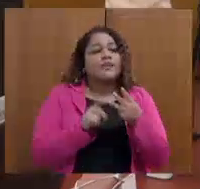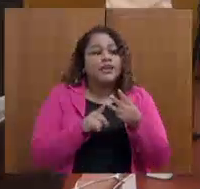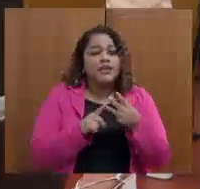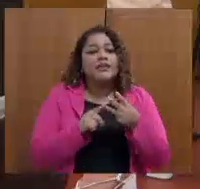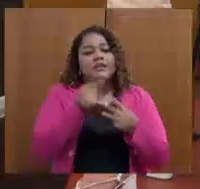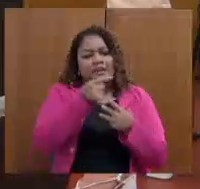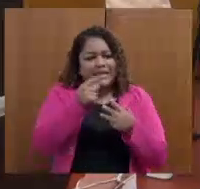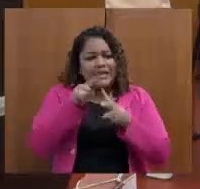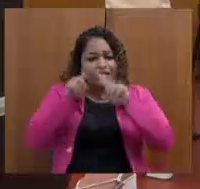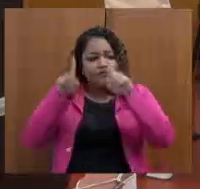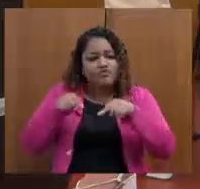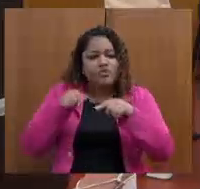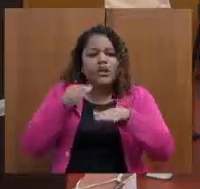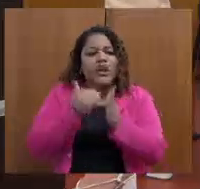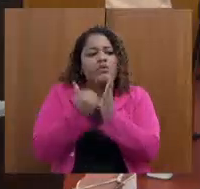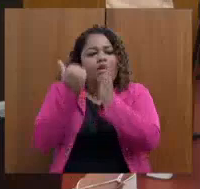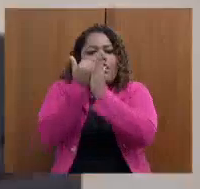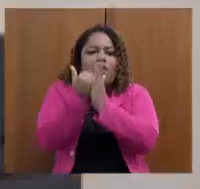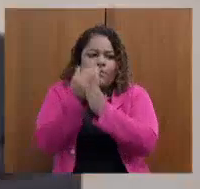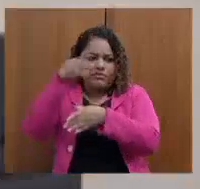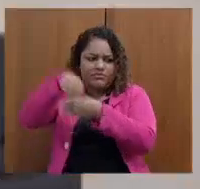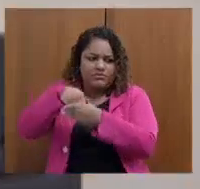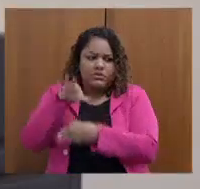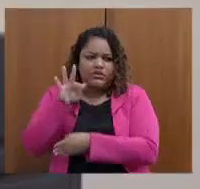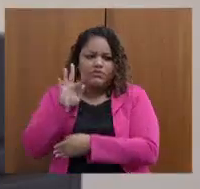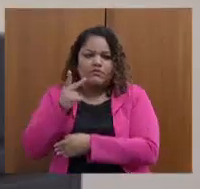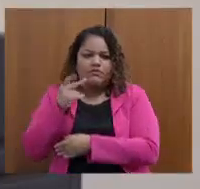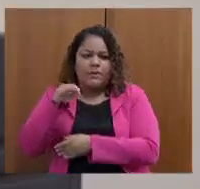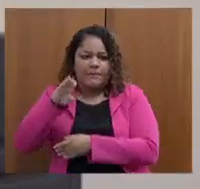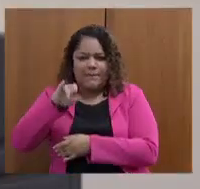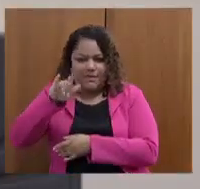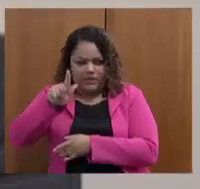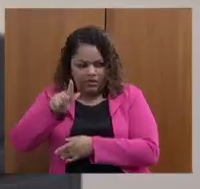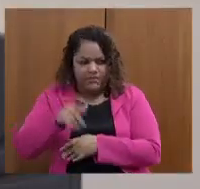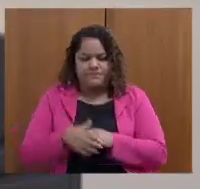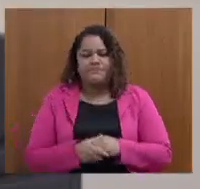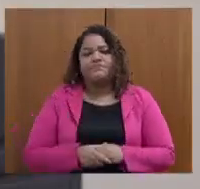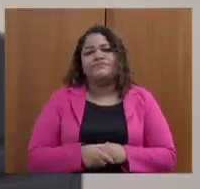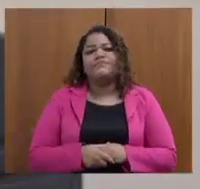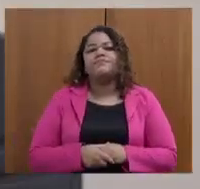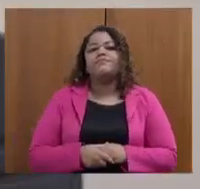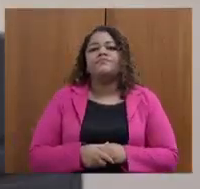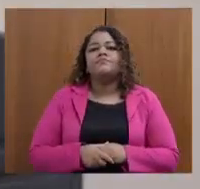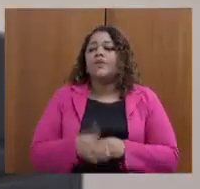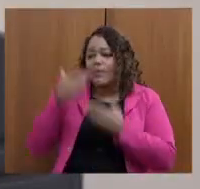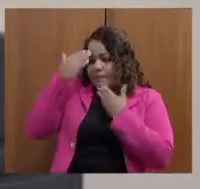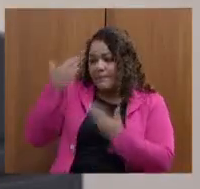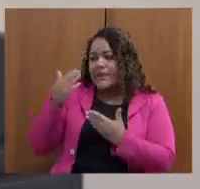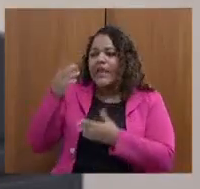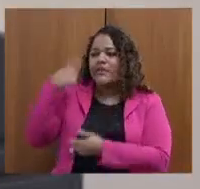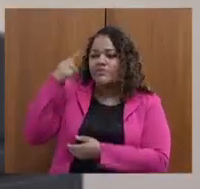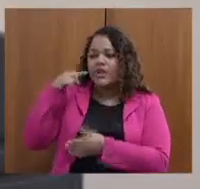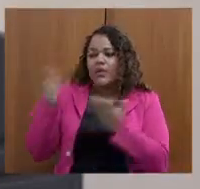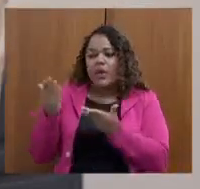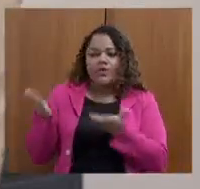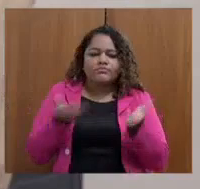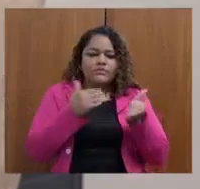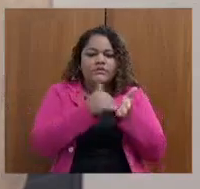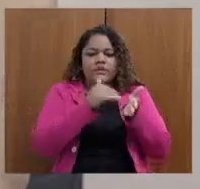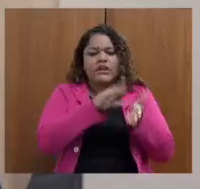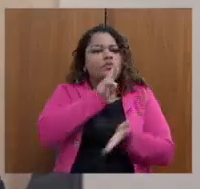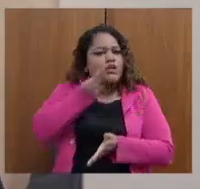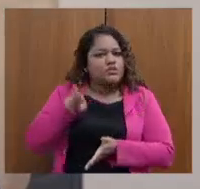responder Os questionamentos a deputada Ok eu queria vou começar pela privatização se me permite